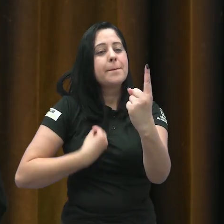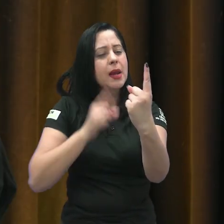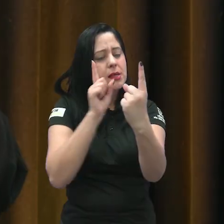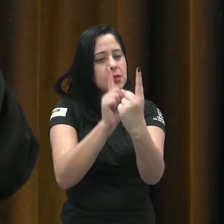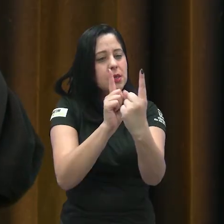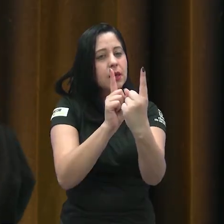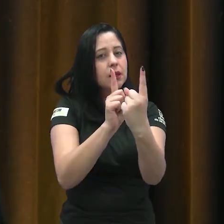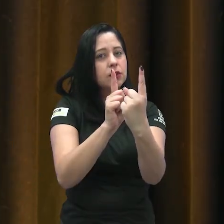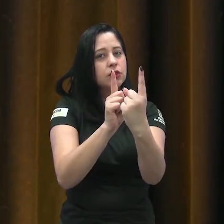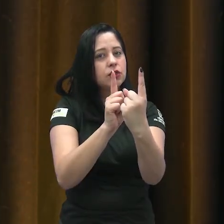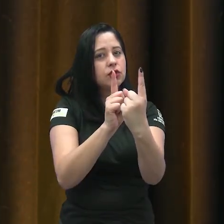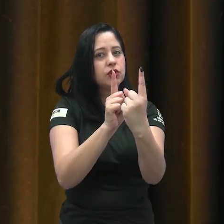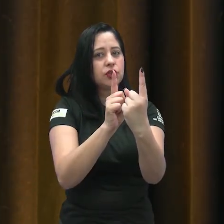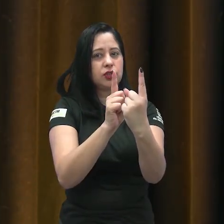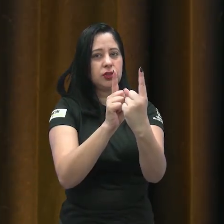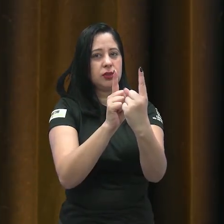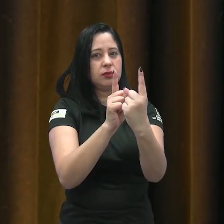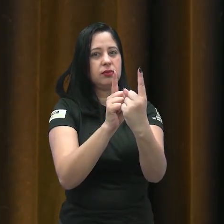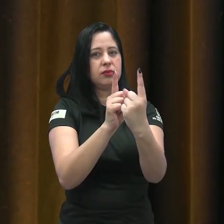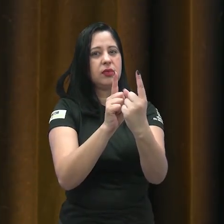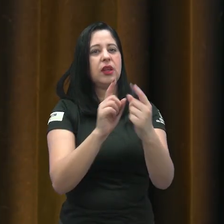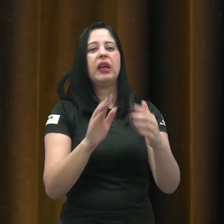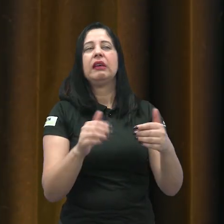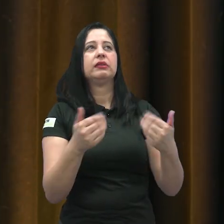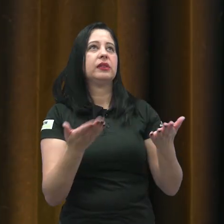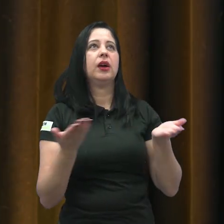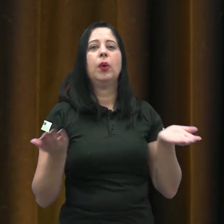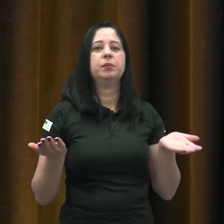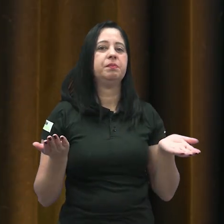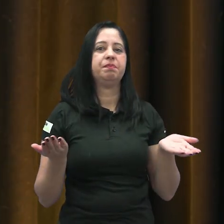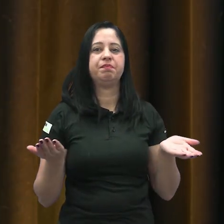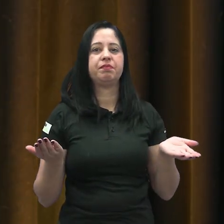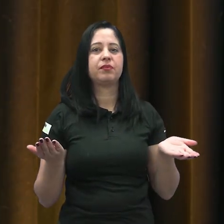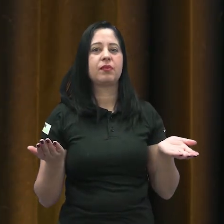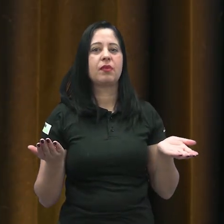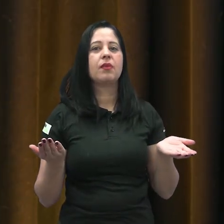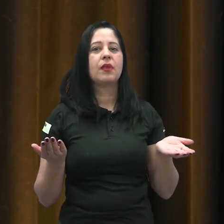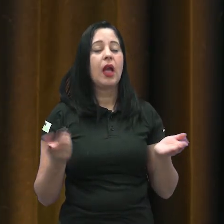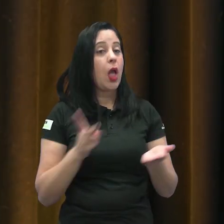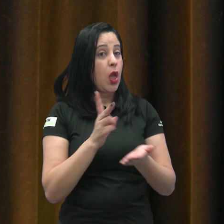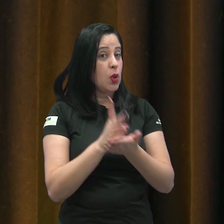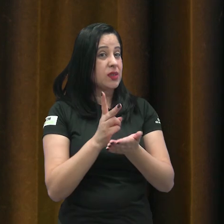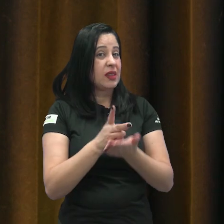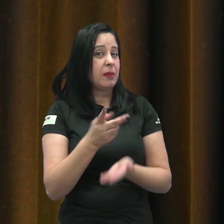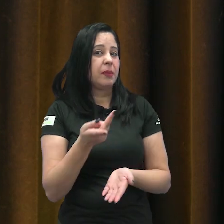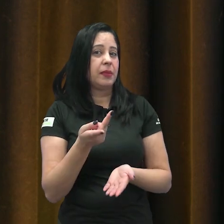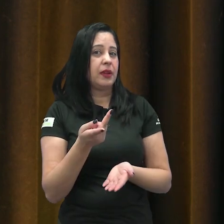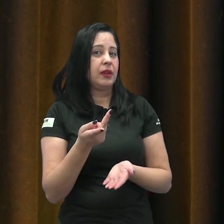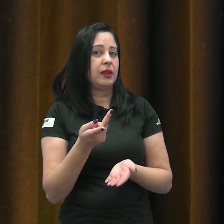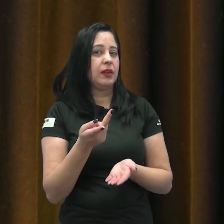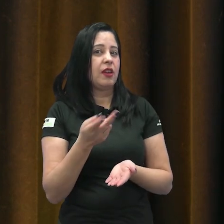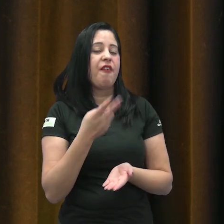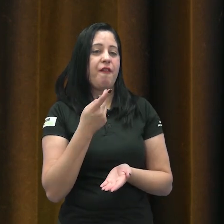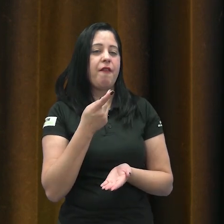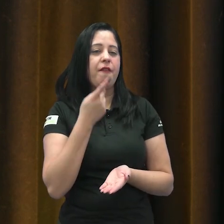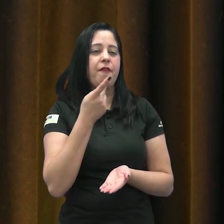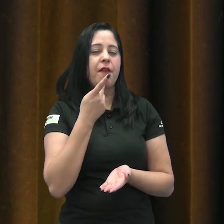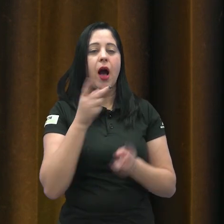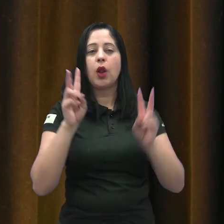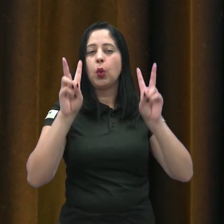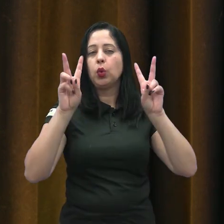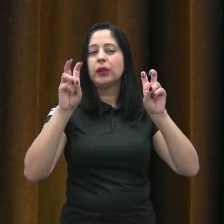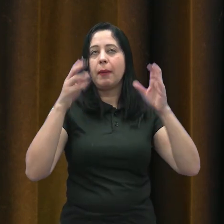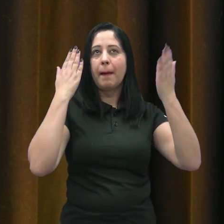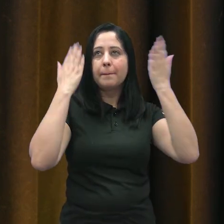toda a diferença e em todas as linhas, viu, Priscila? Assim, a gente fala muito da escutativa na psicologia humanista, né?